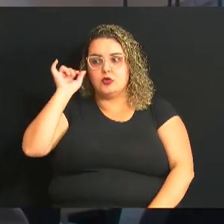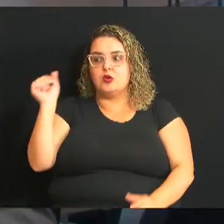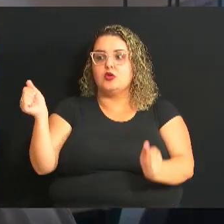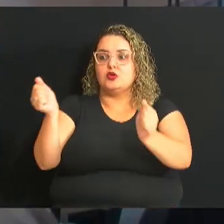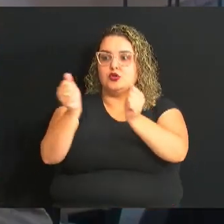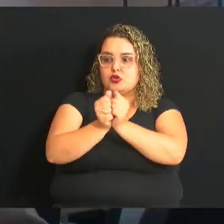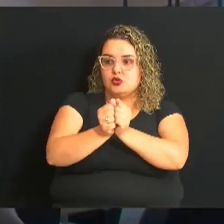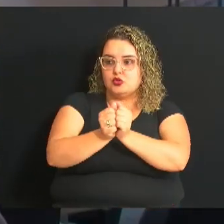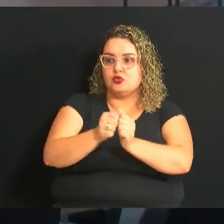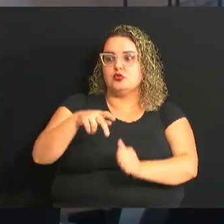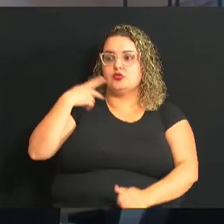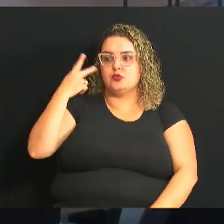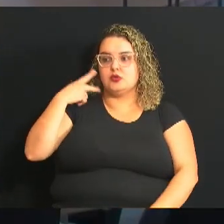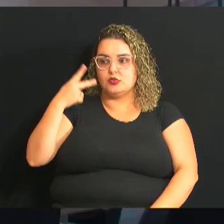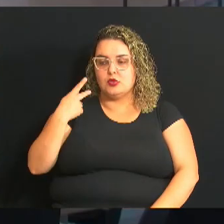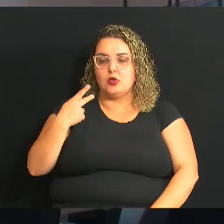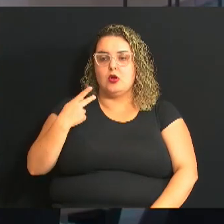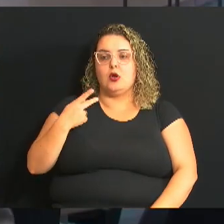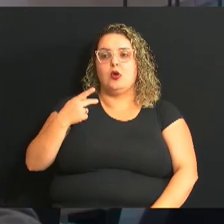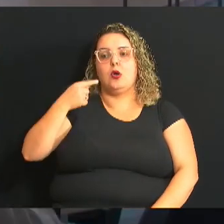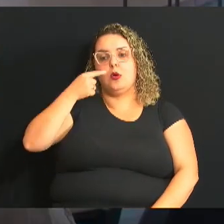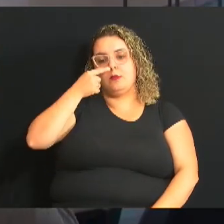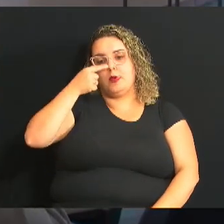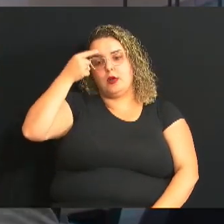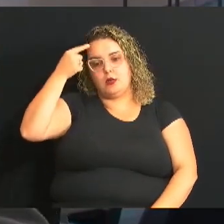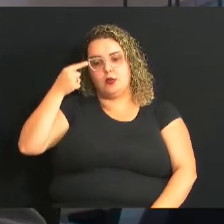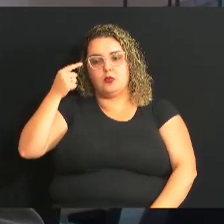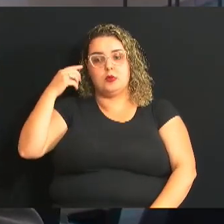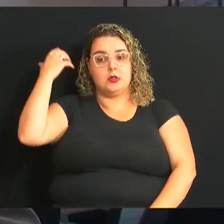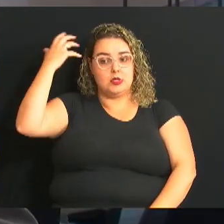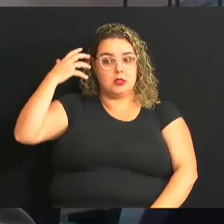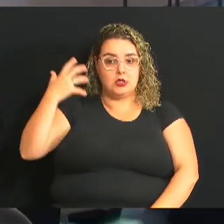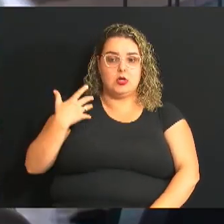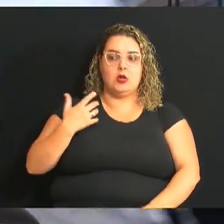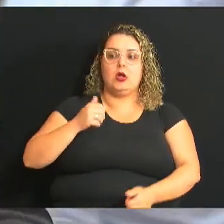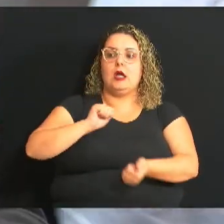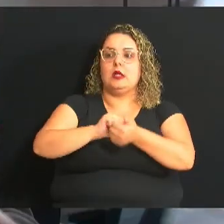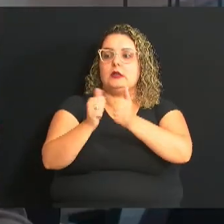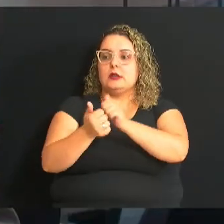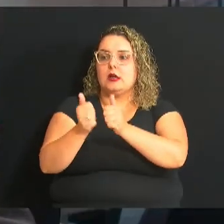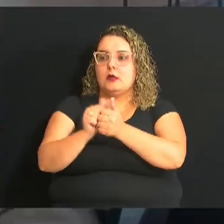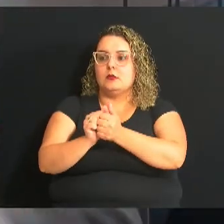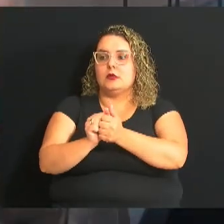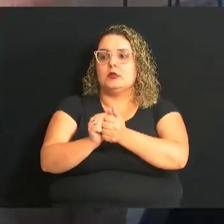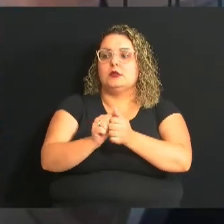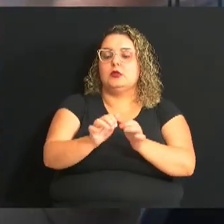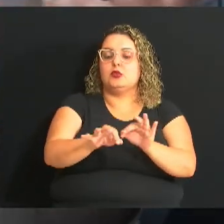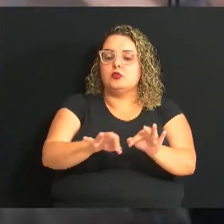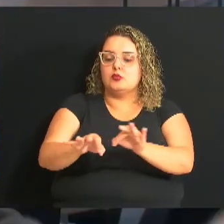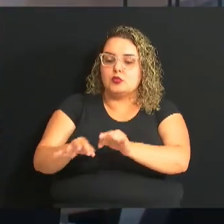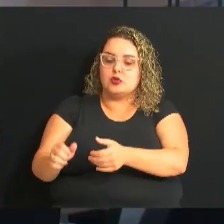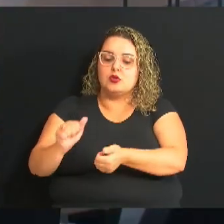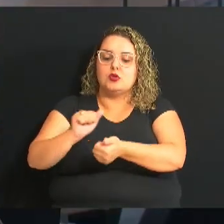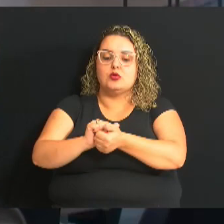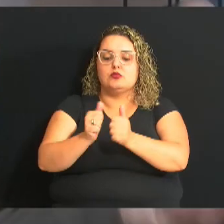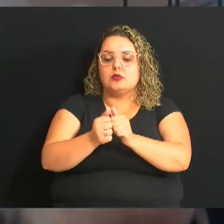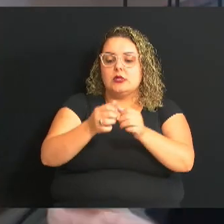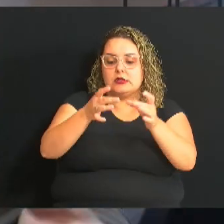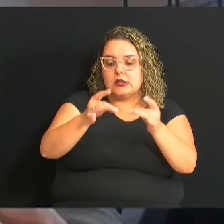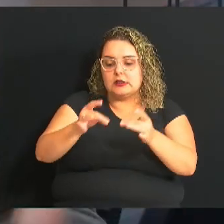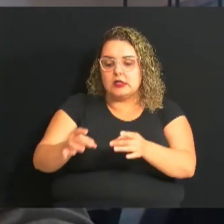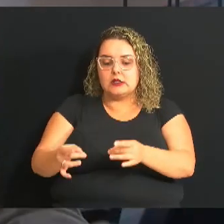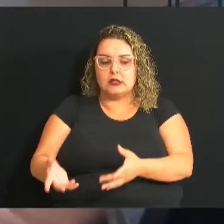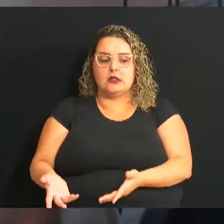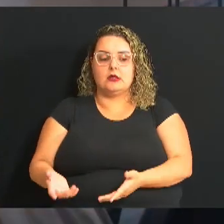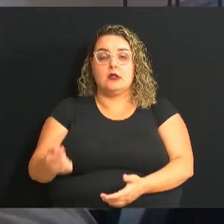vereadoras Paula Miguel e a vereadora Guida Calisto. Reorganizamos esse projeto, adaptamos. As ideias que tinham de